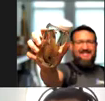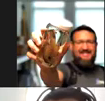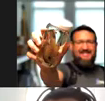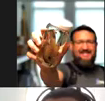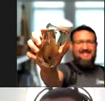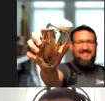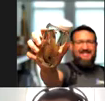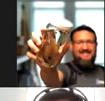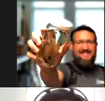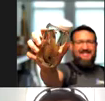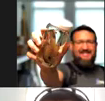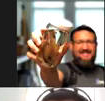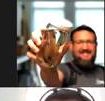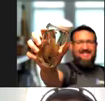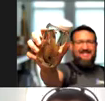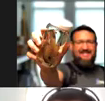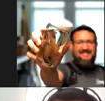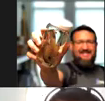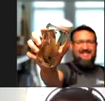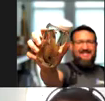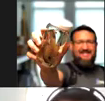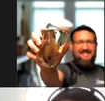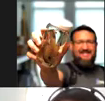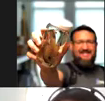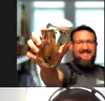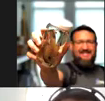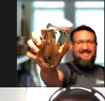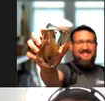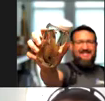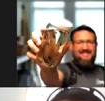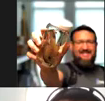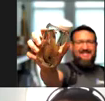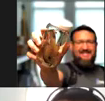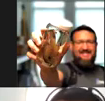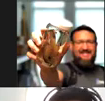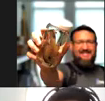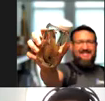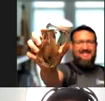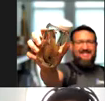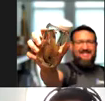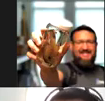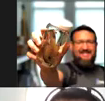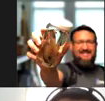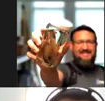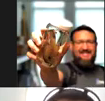uma coisa muito absurda, uma coisa muito fora da realidade. Então, ter esse conhecimento de campo quanto laboratório, ele é essencial.